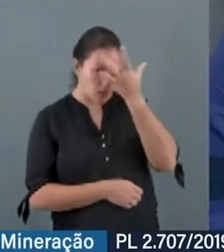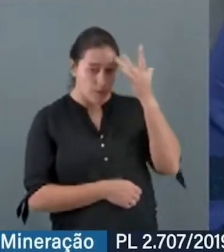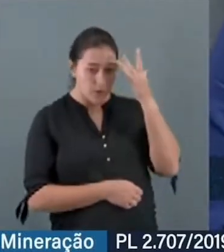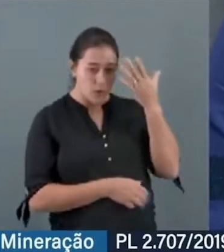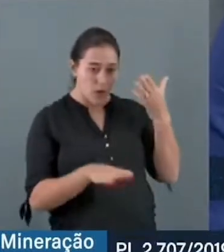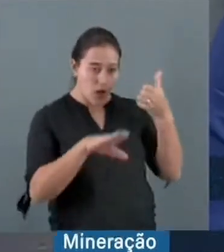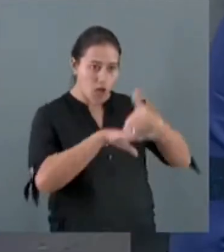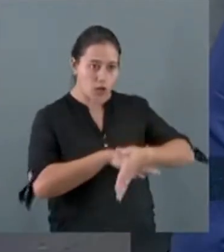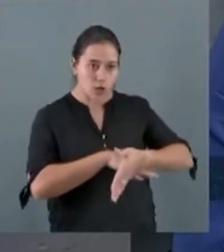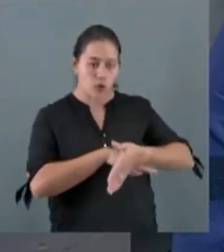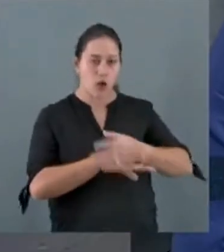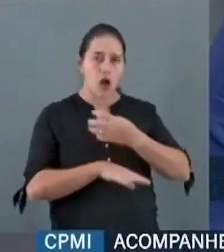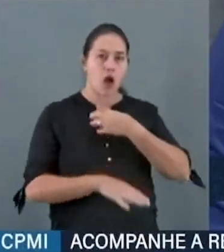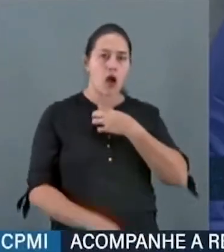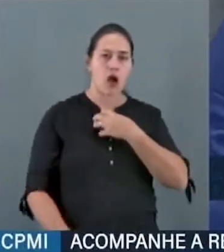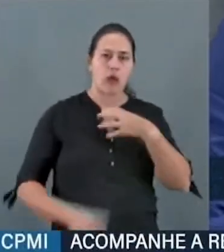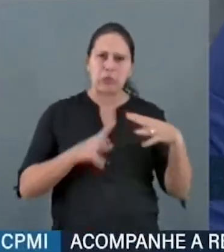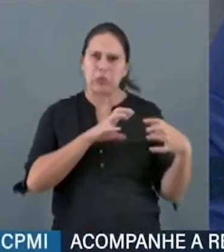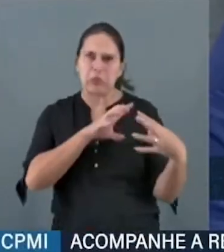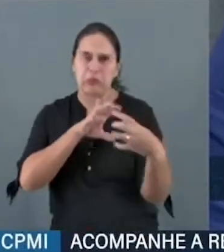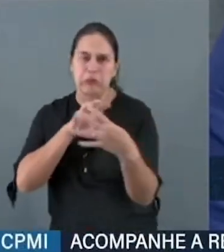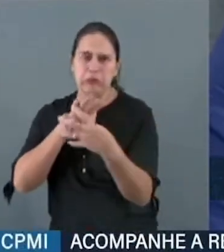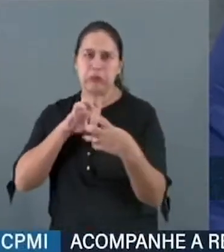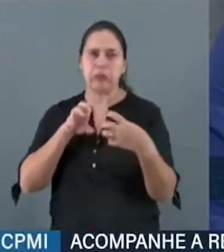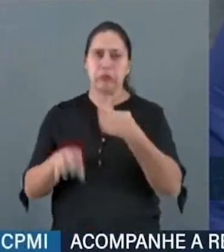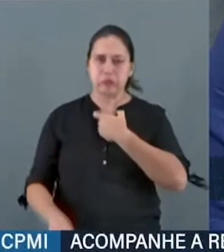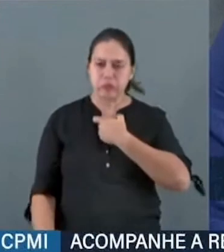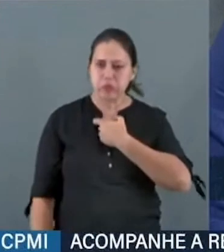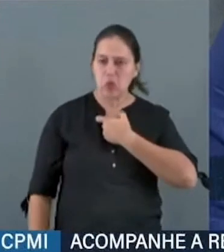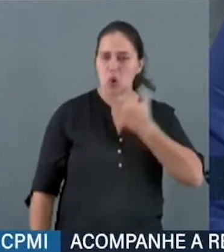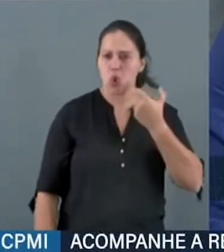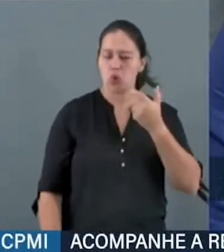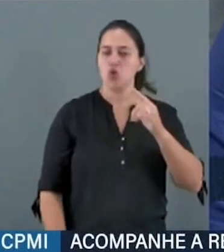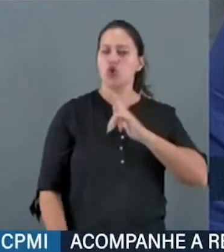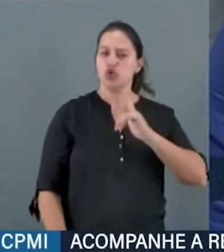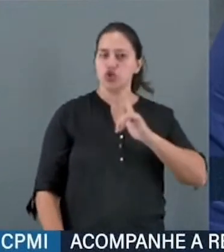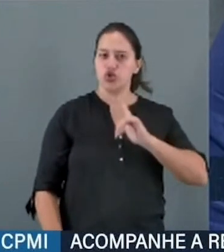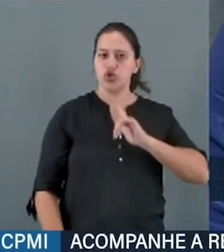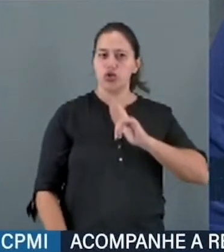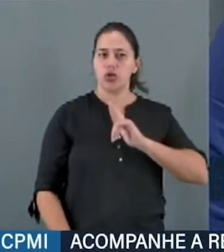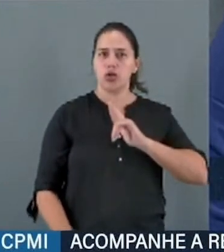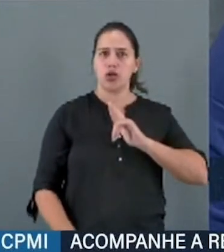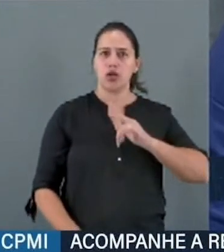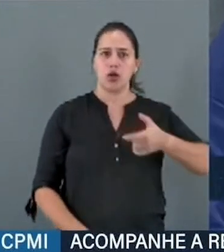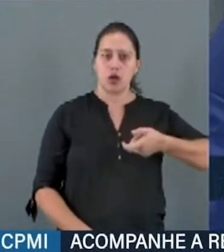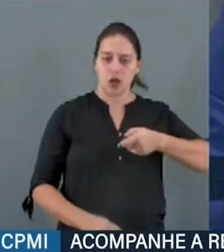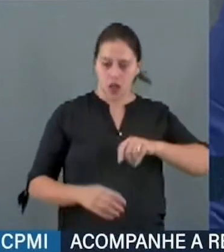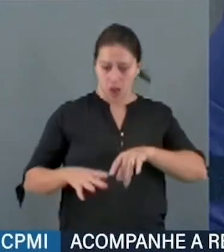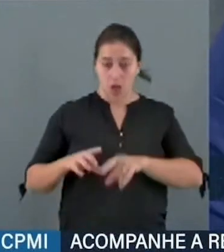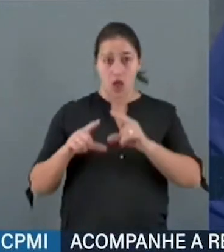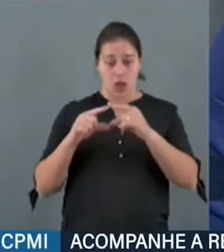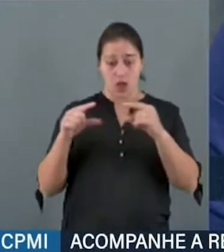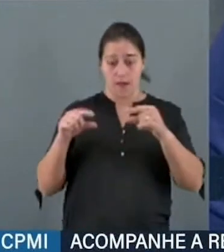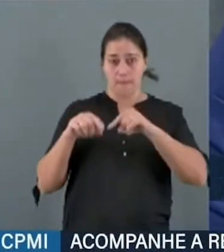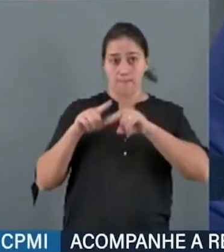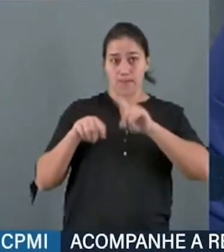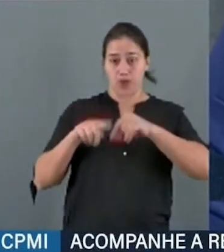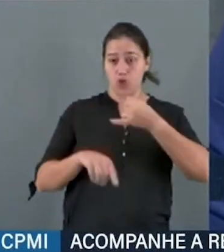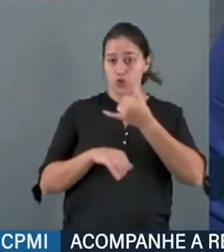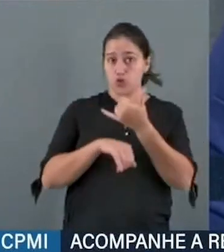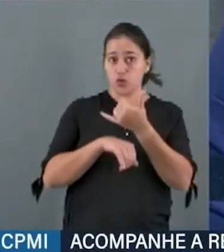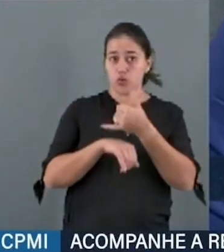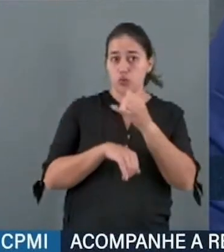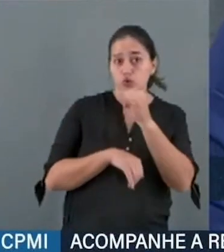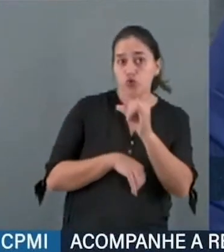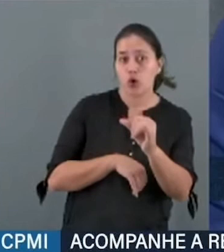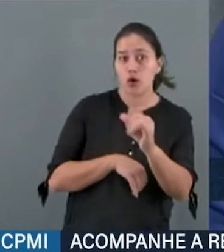Um, agressivos. Dois, que portavam armas, no caso, máquina de choques. Três, com gente